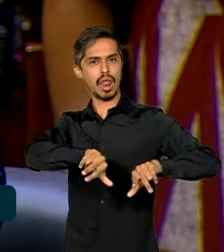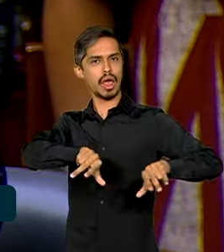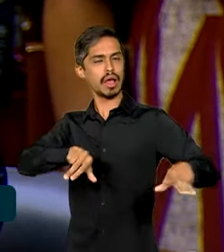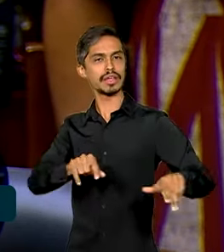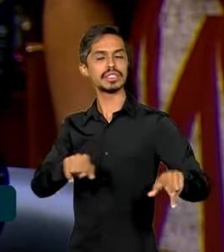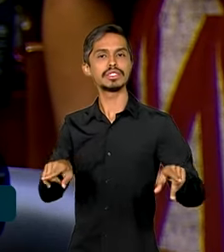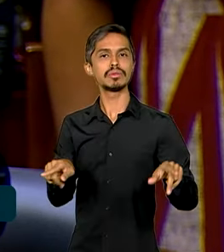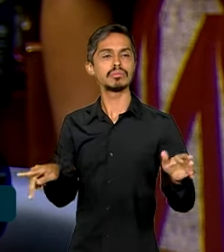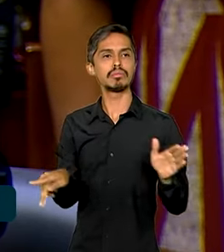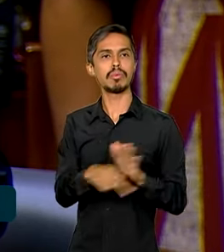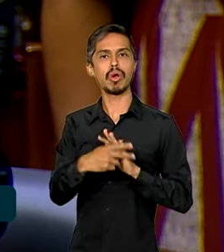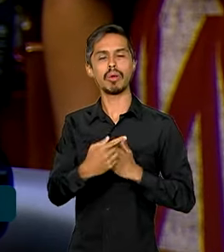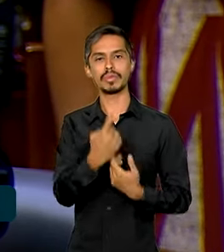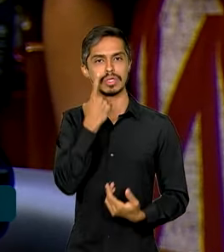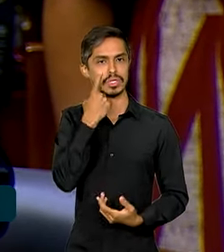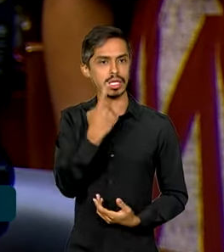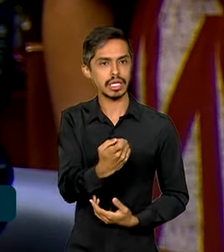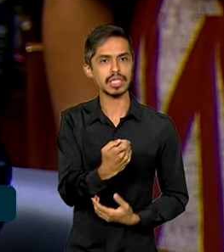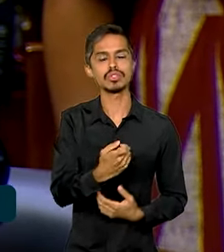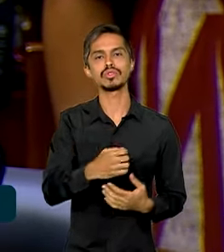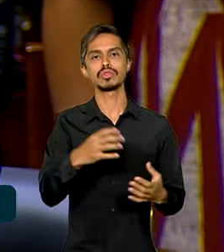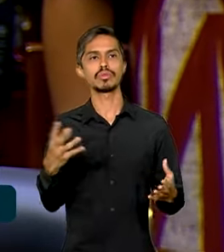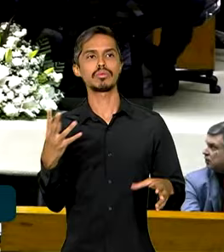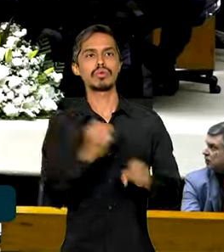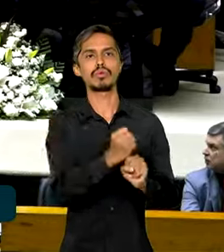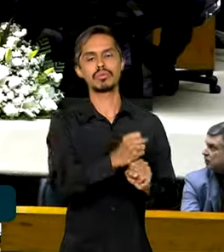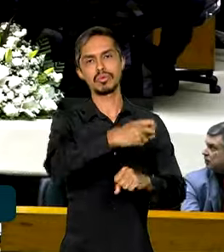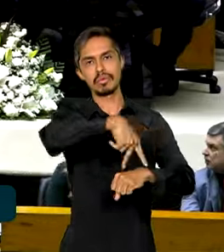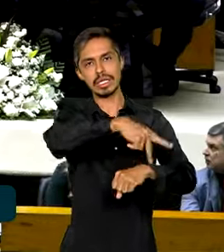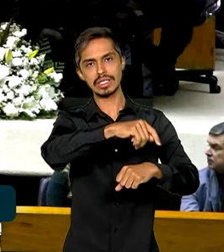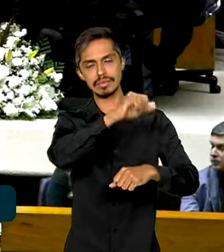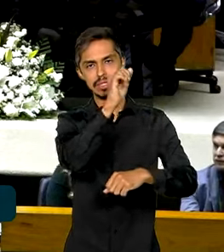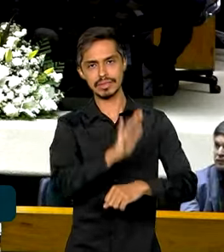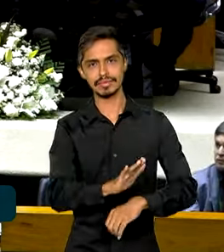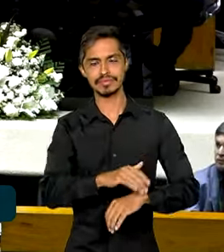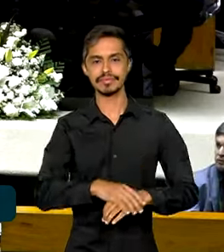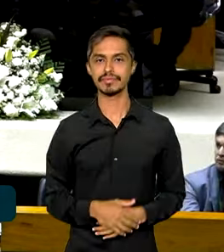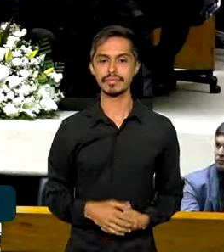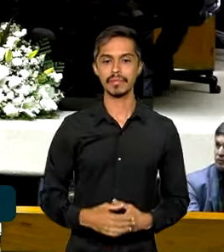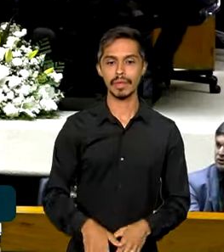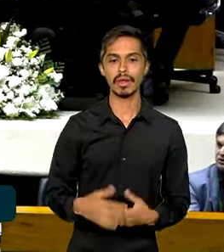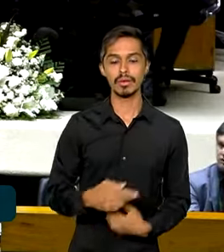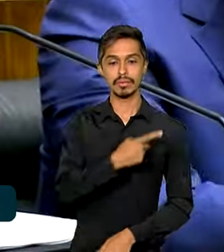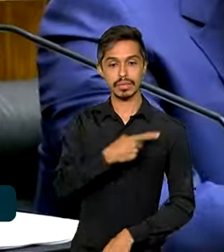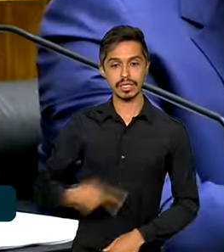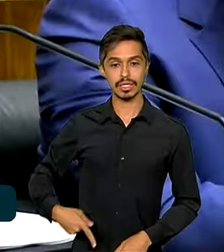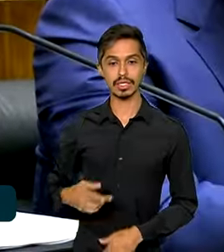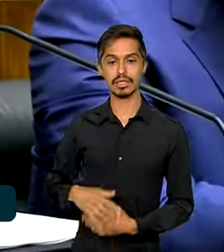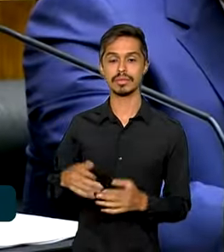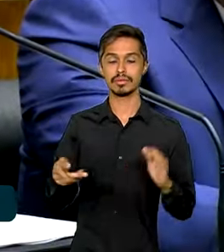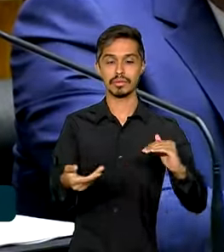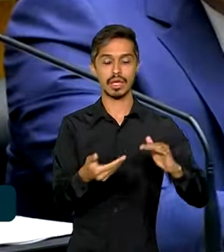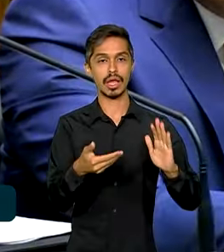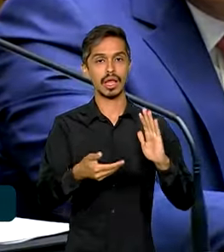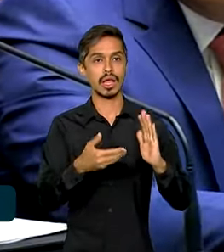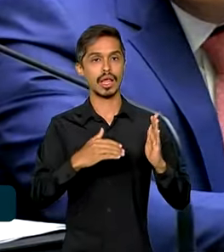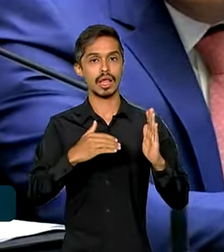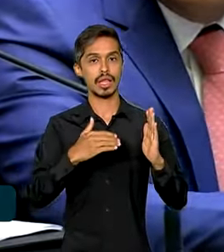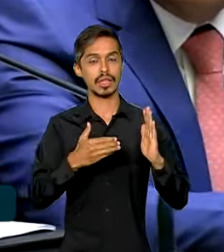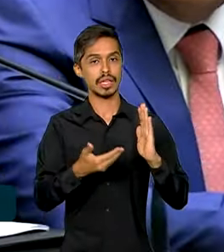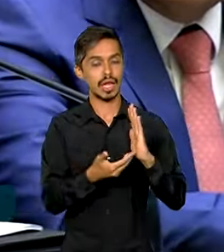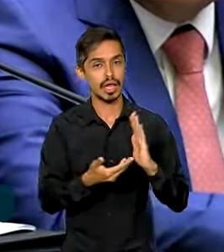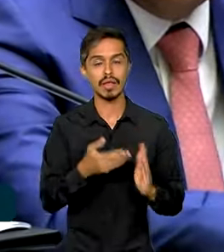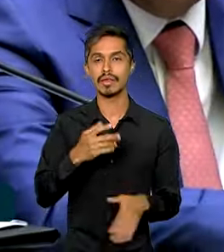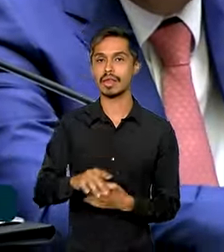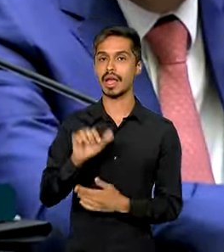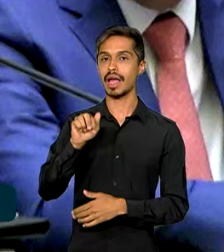diversidade de interesses que compõe o país o presidente da Câmara deputado federal Artur Lira afirmou que a casa